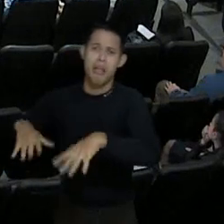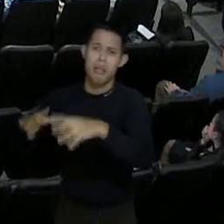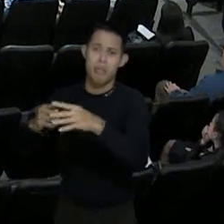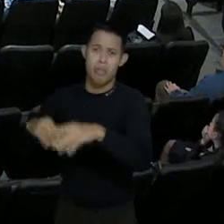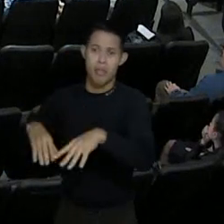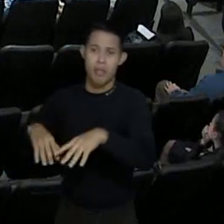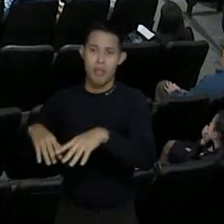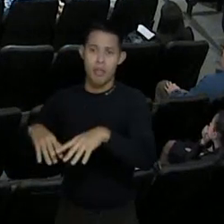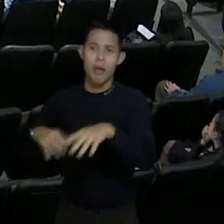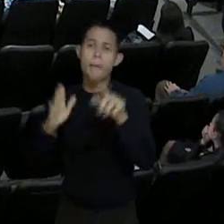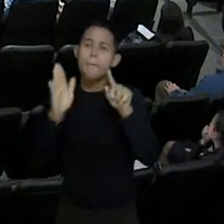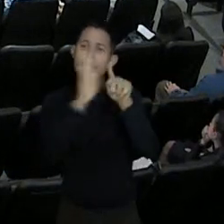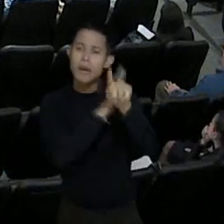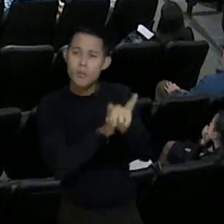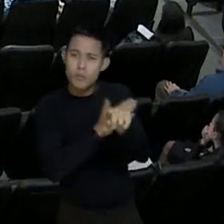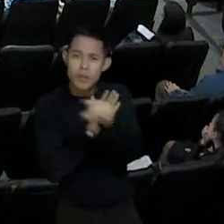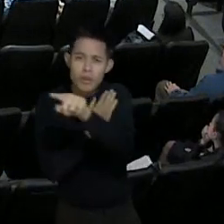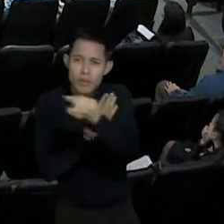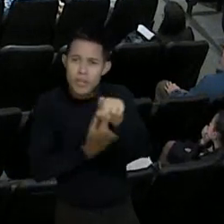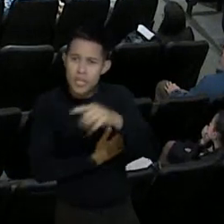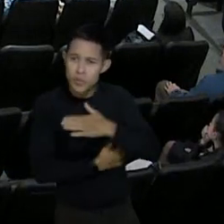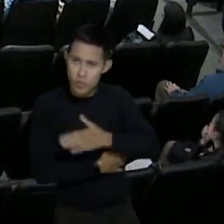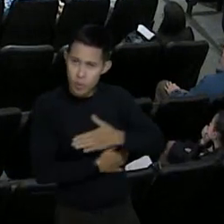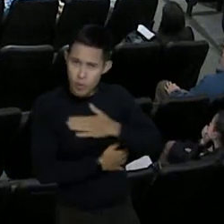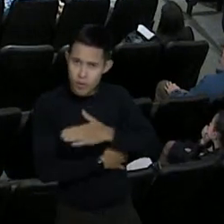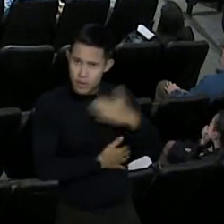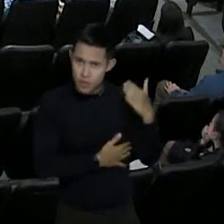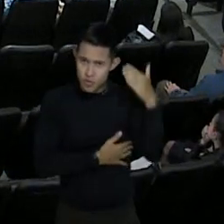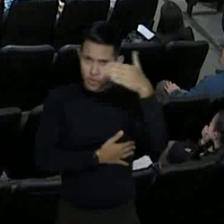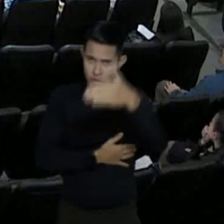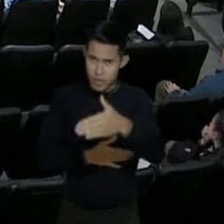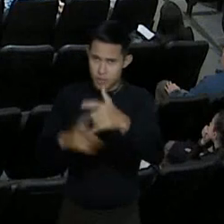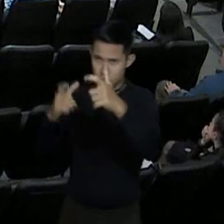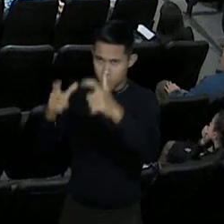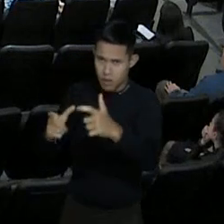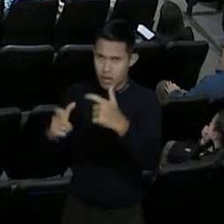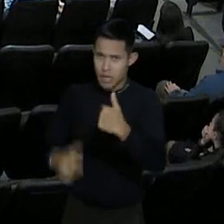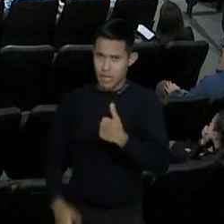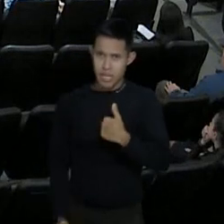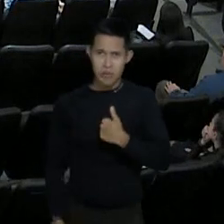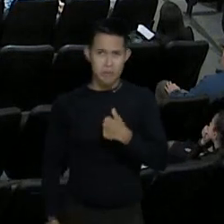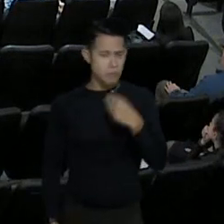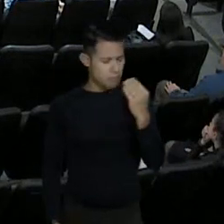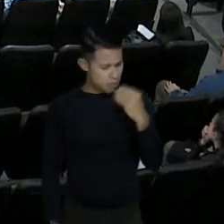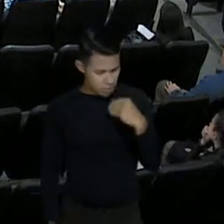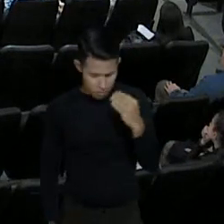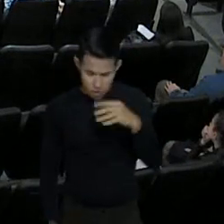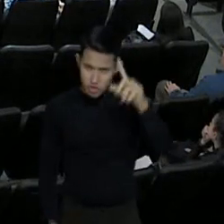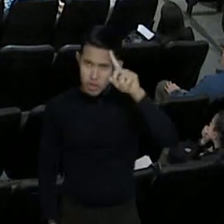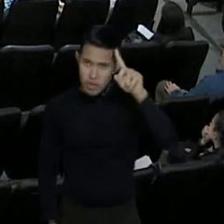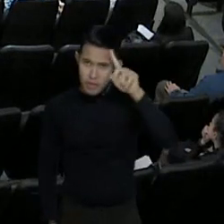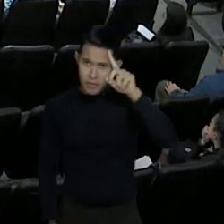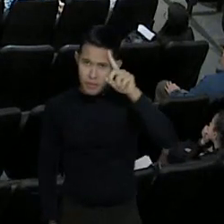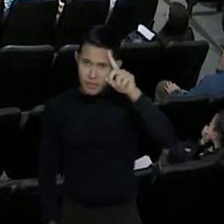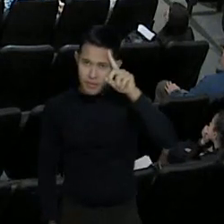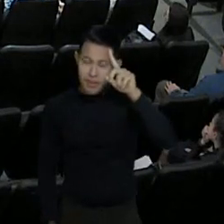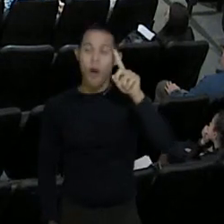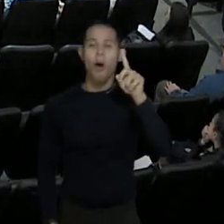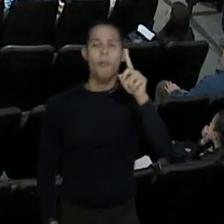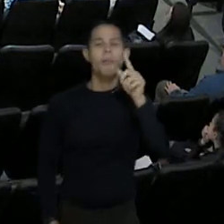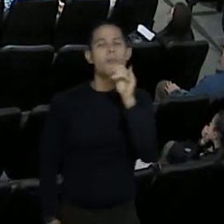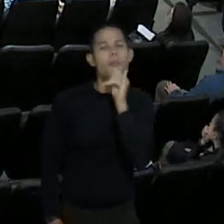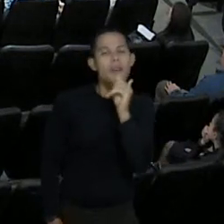fracasso constantemente Algum de vocês já tentou algum Esporte e não foi não foi bom